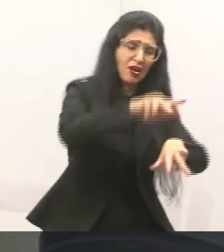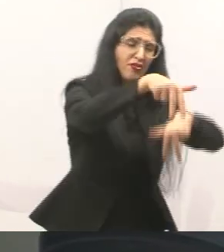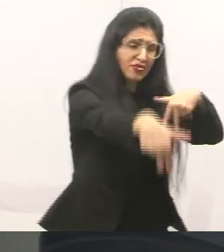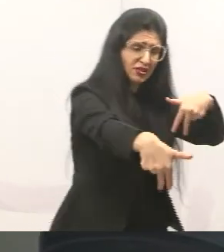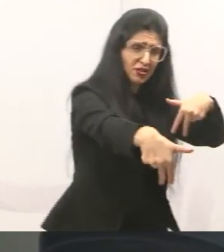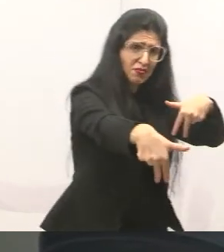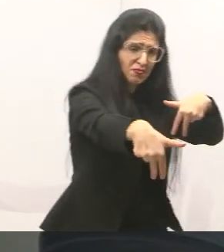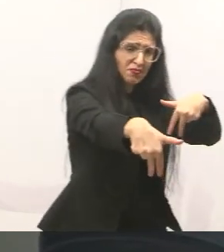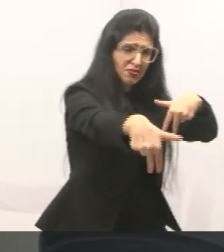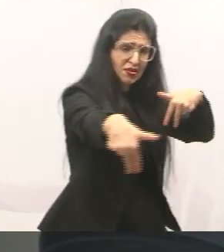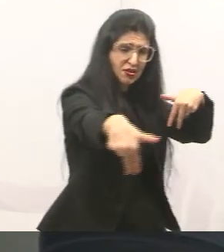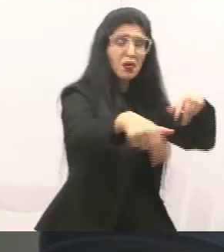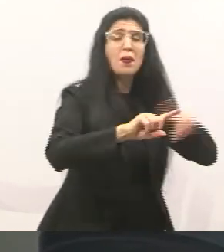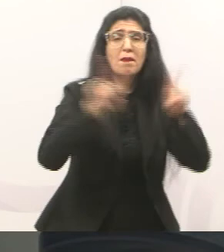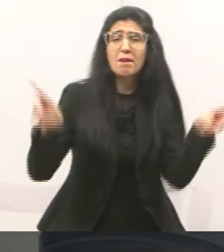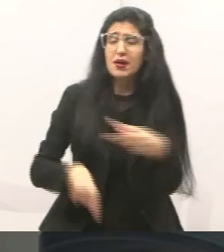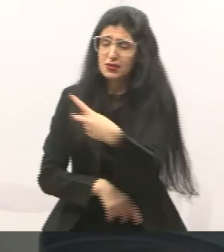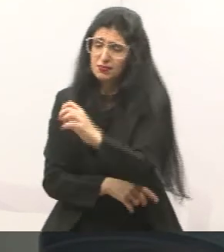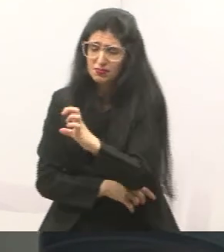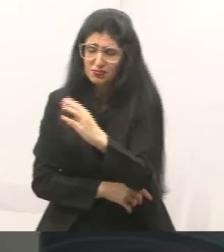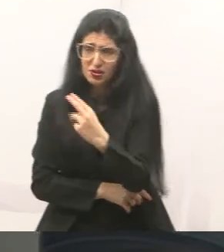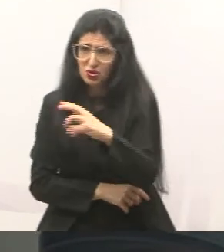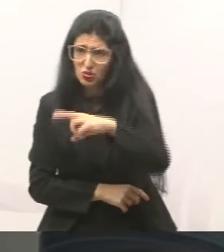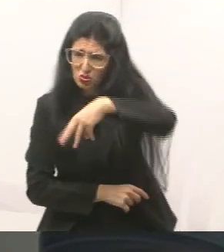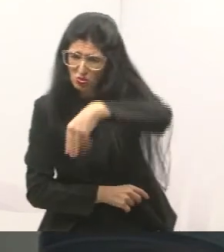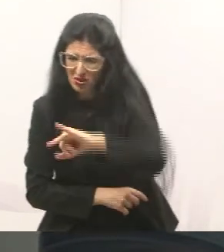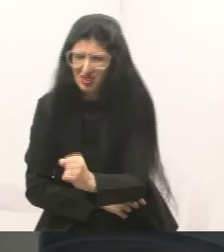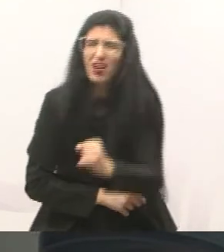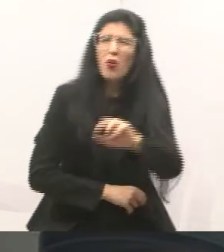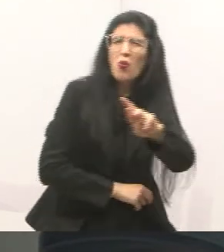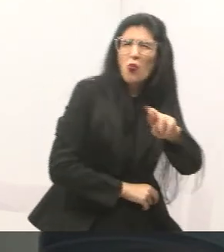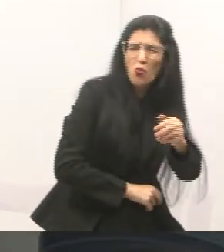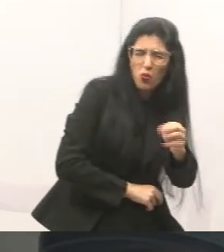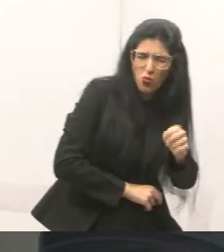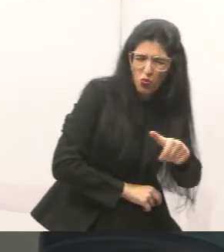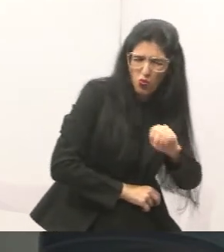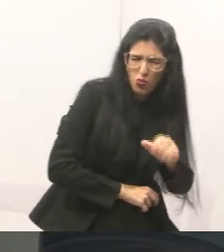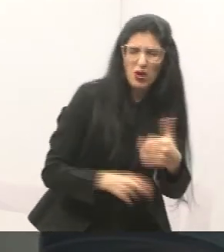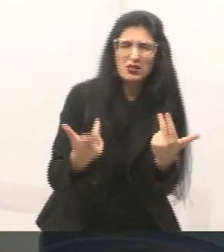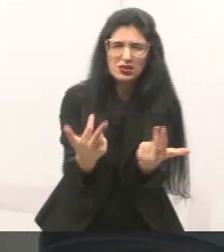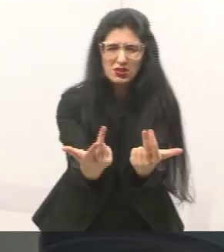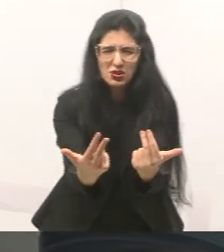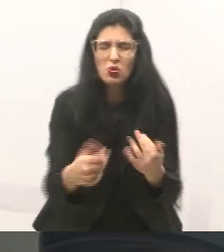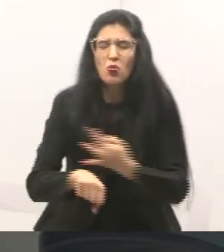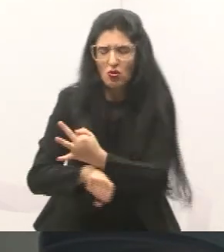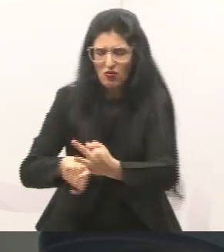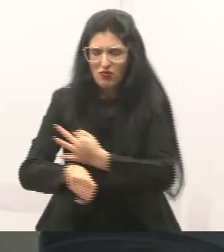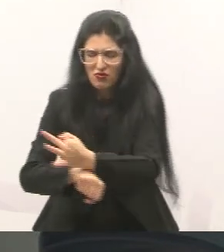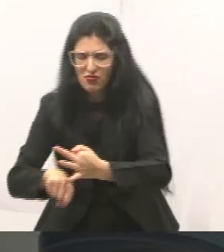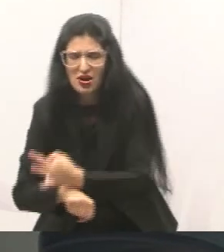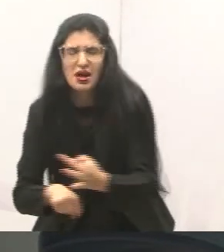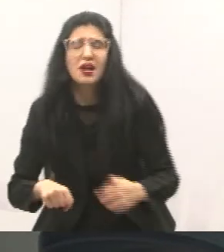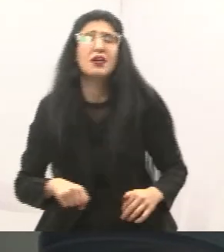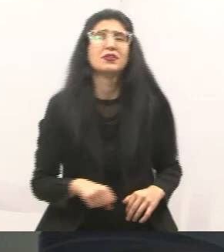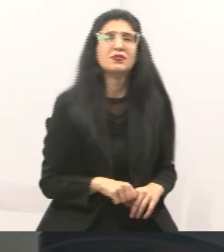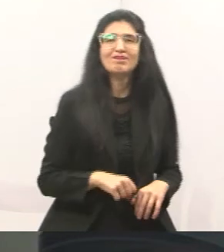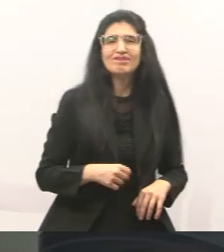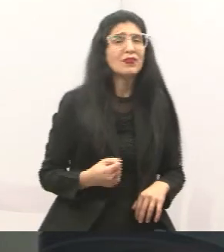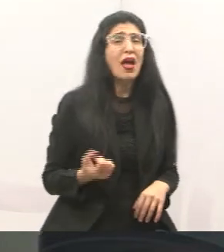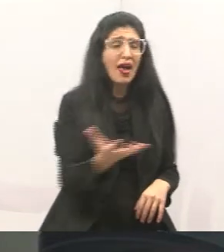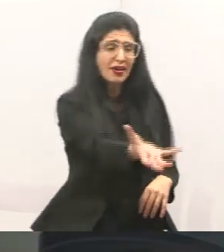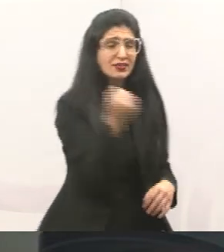lista, vence uma licença-prêmio, vai vencer a segunda e ainda nem recebeu a primeira.